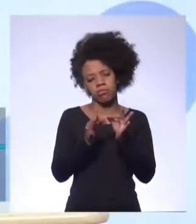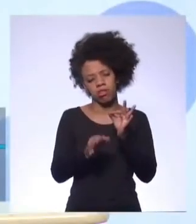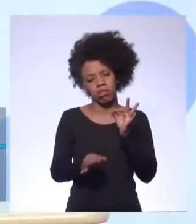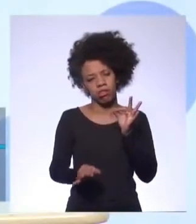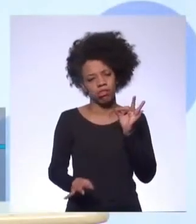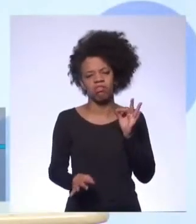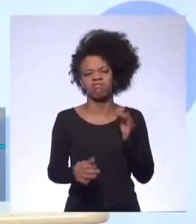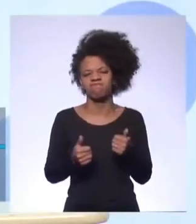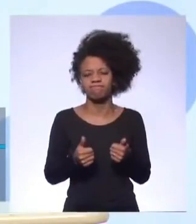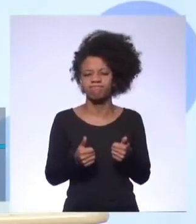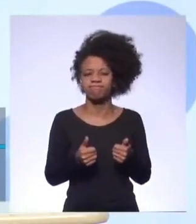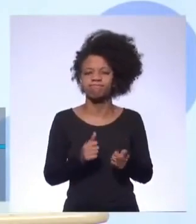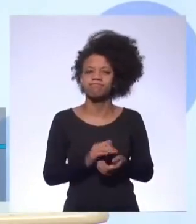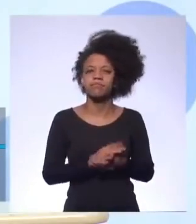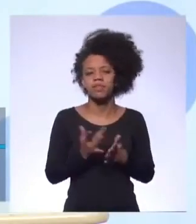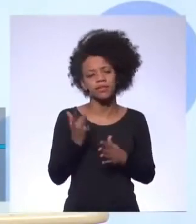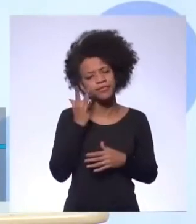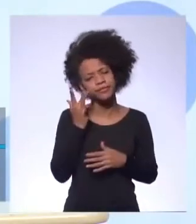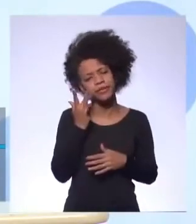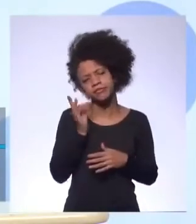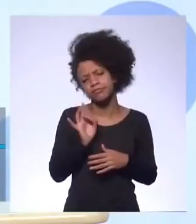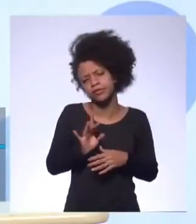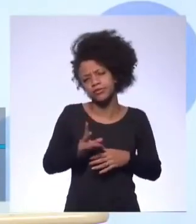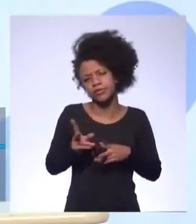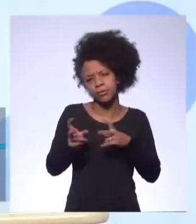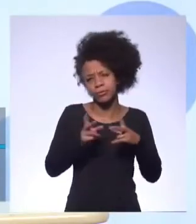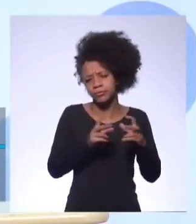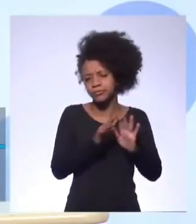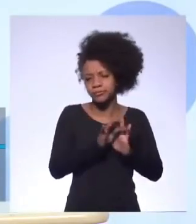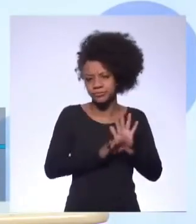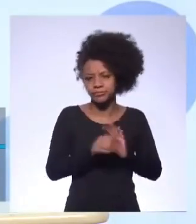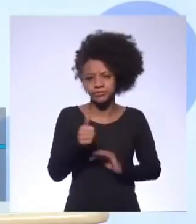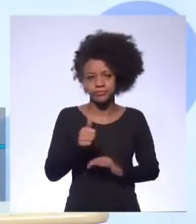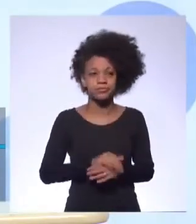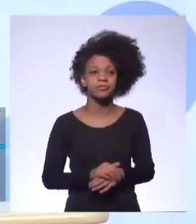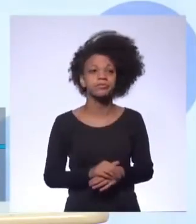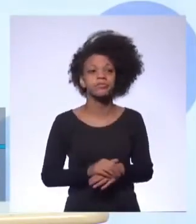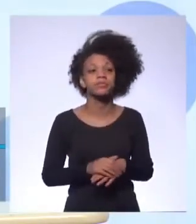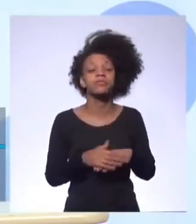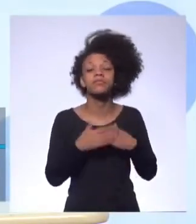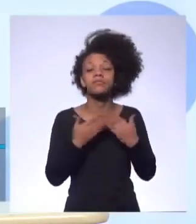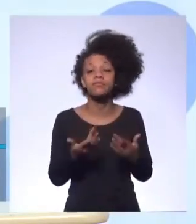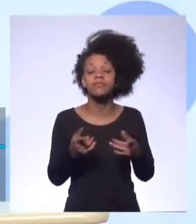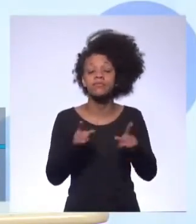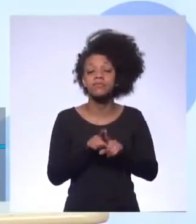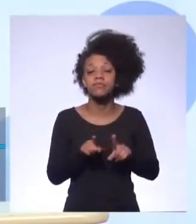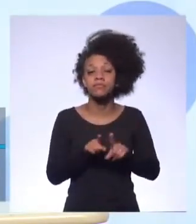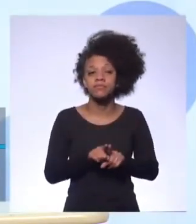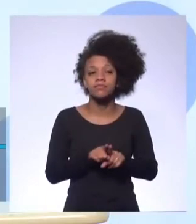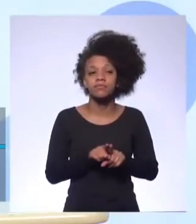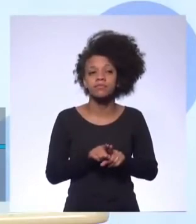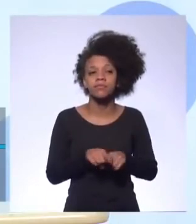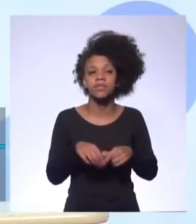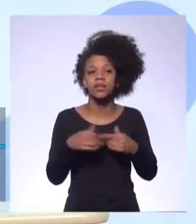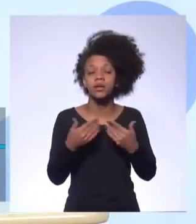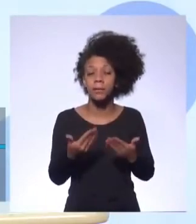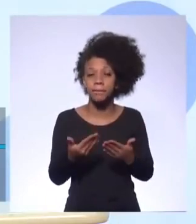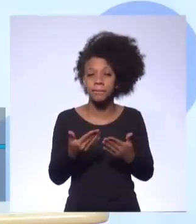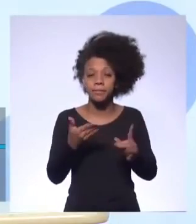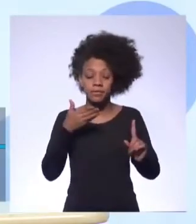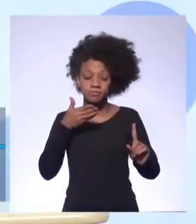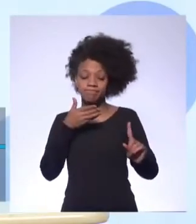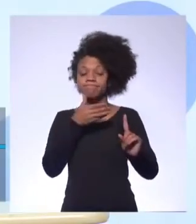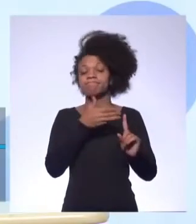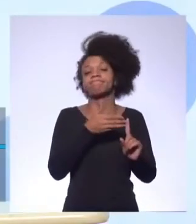escrevendo muito, né? Que tá fácil lá, é só identificar no texto, ok? E aí a gente passa um pouquinho para a progressão